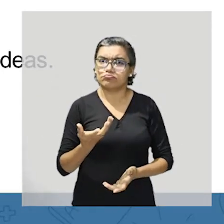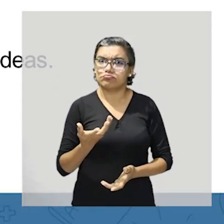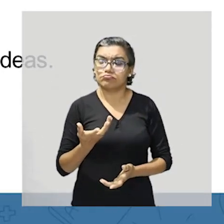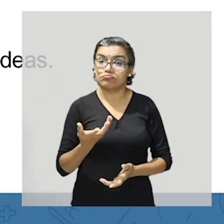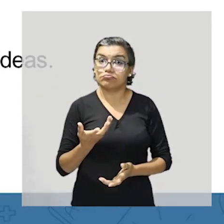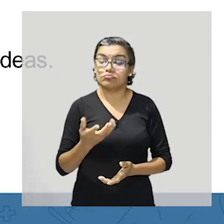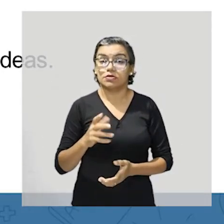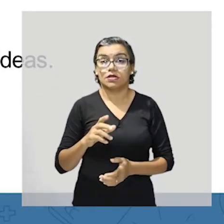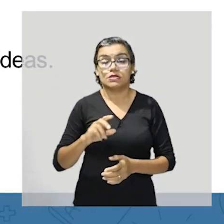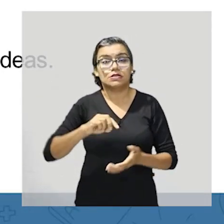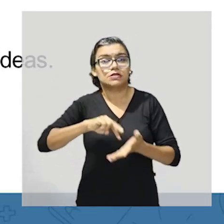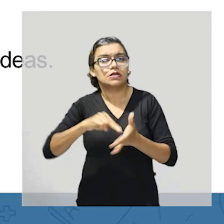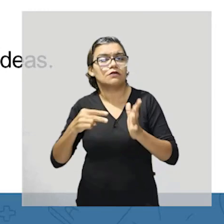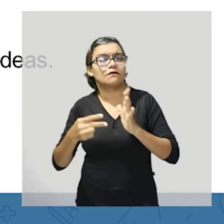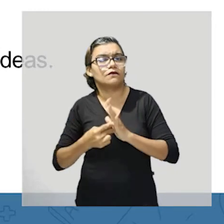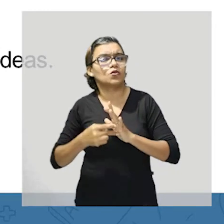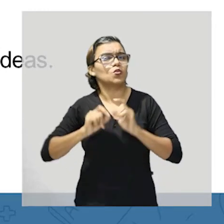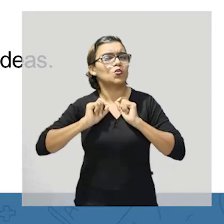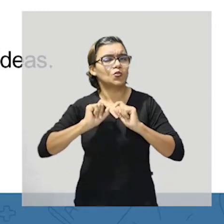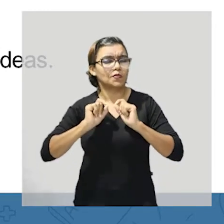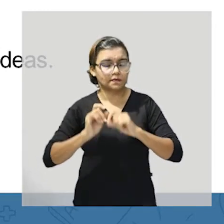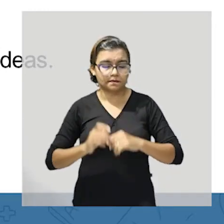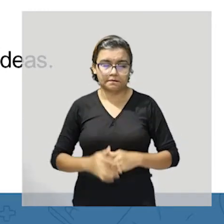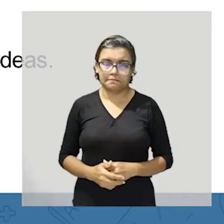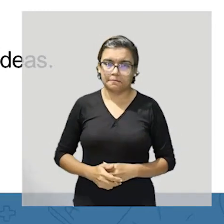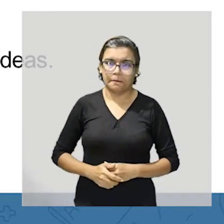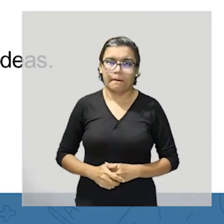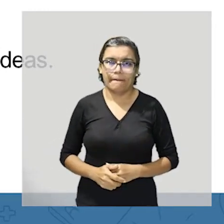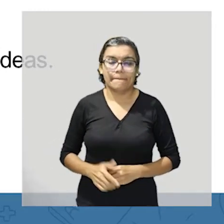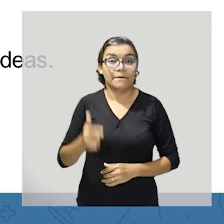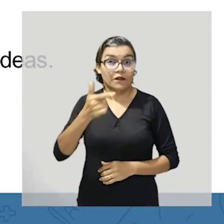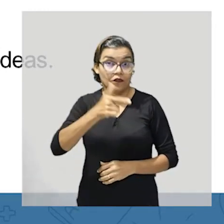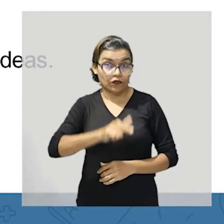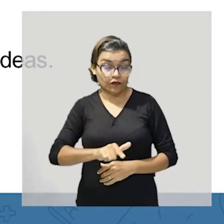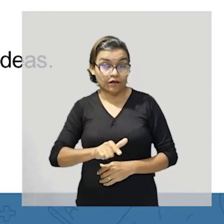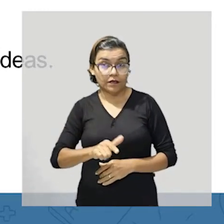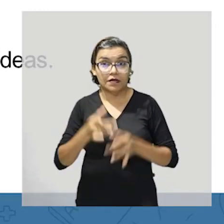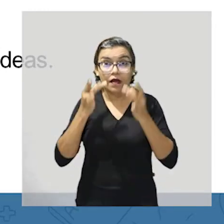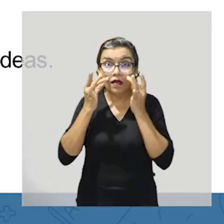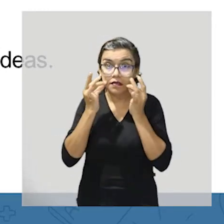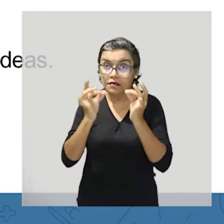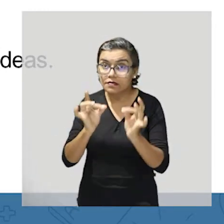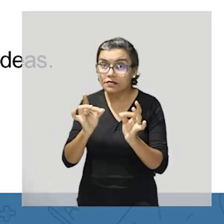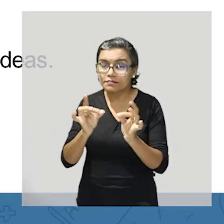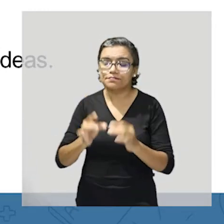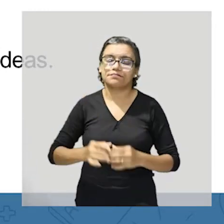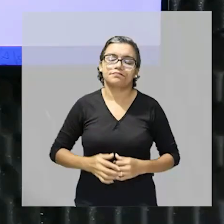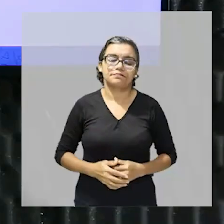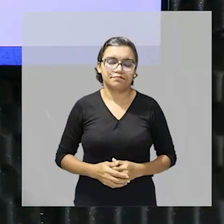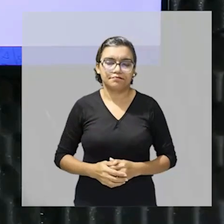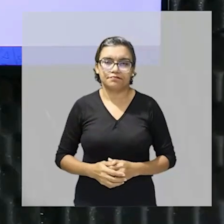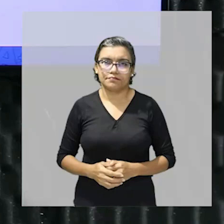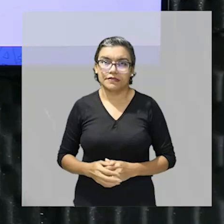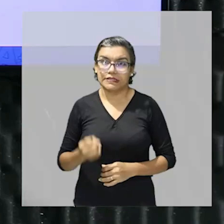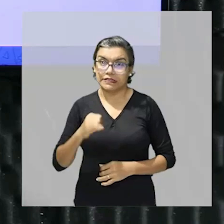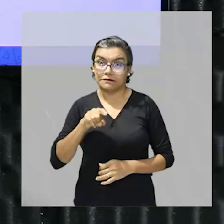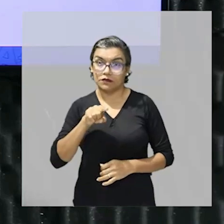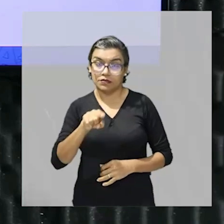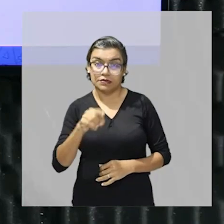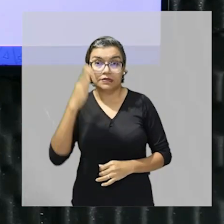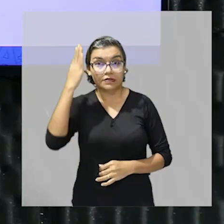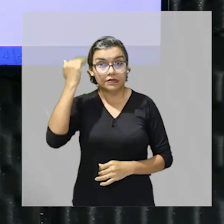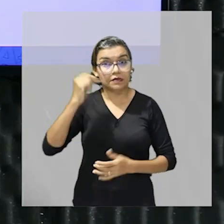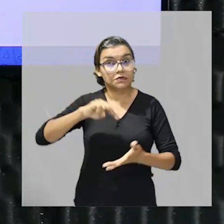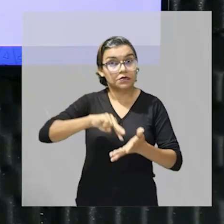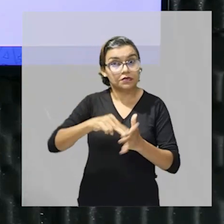que elas expressam? O que elas significam? De novo, eu chamo a atenção para vocês. Se você souber o